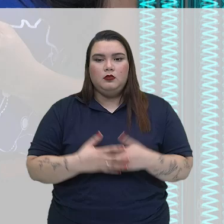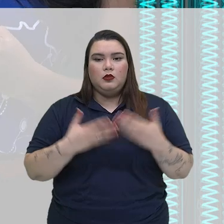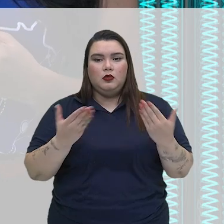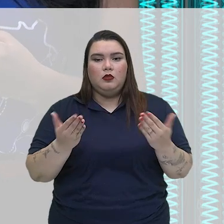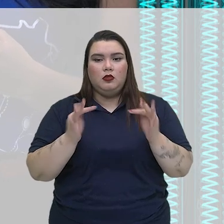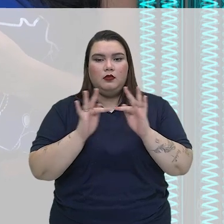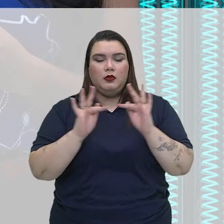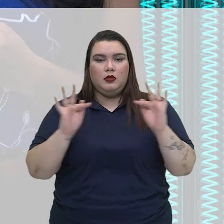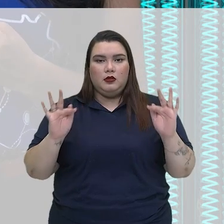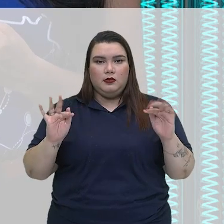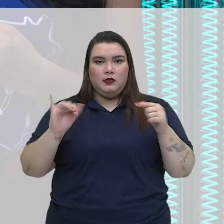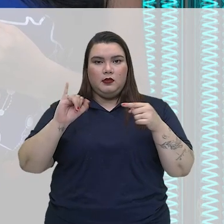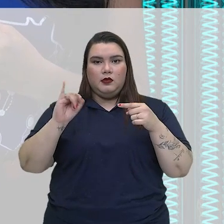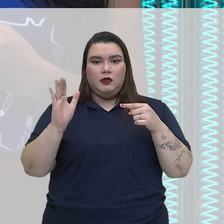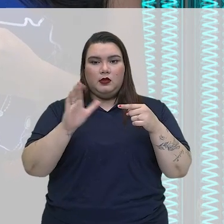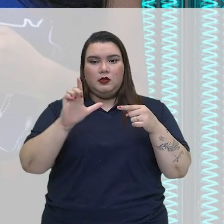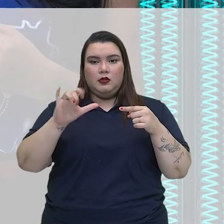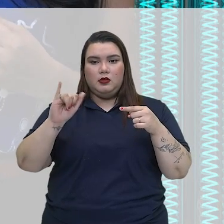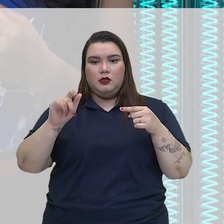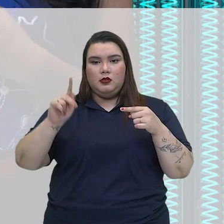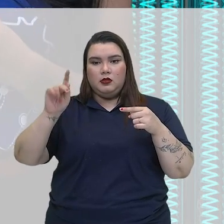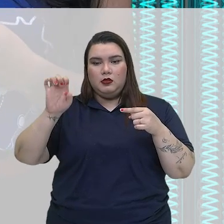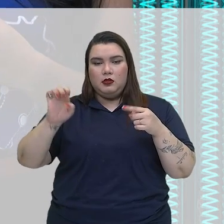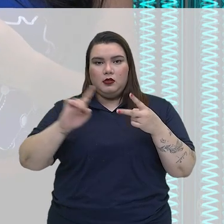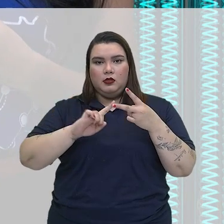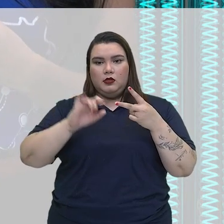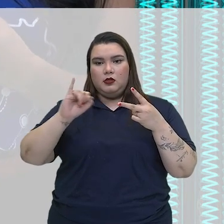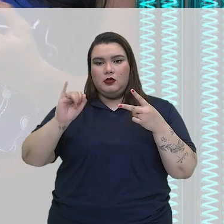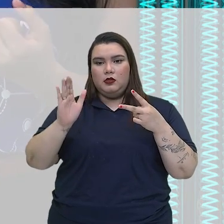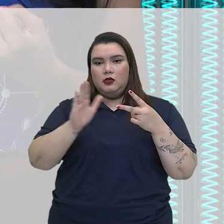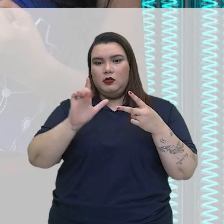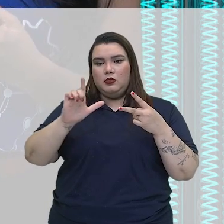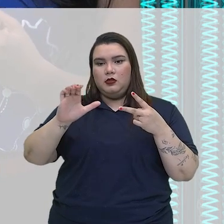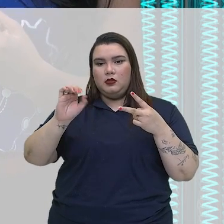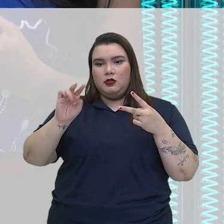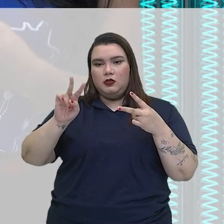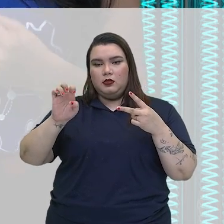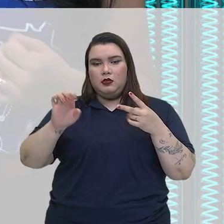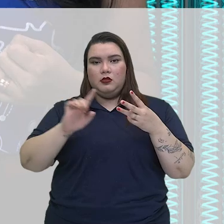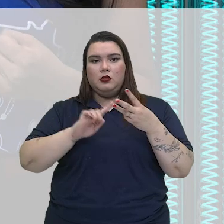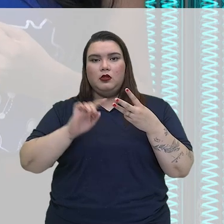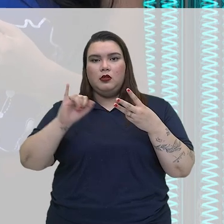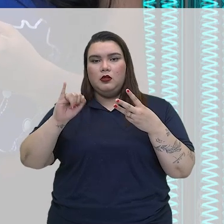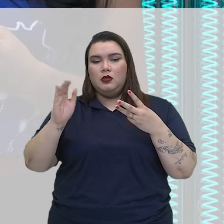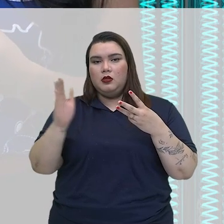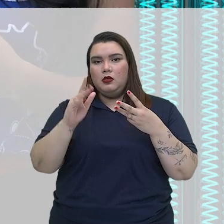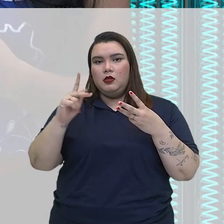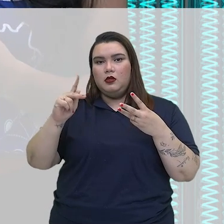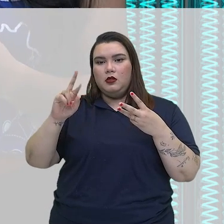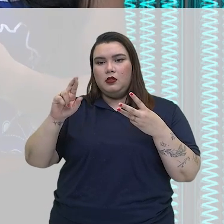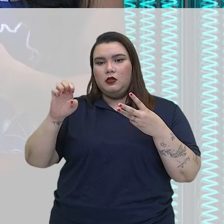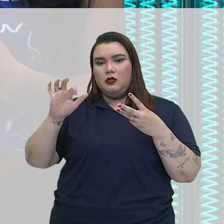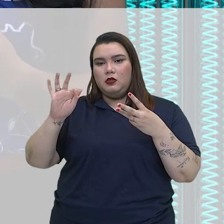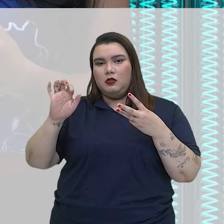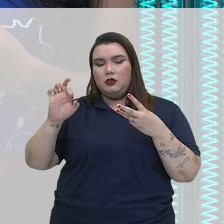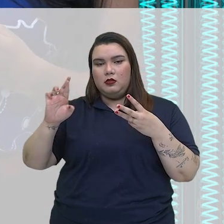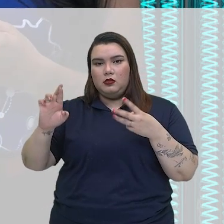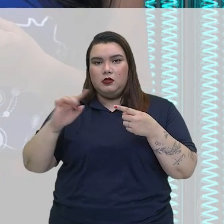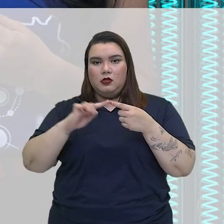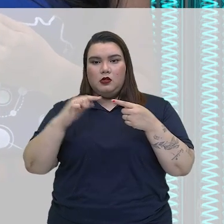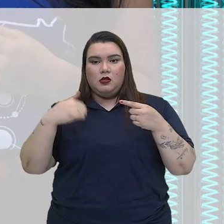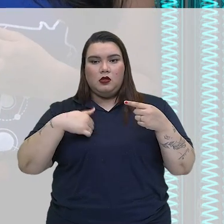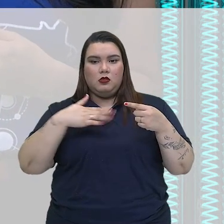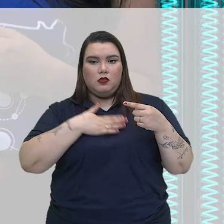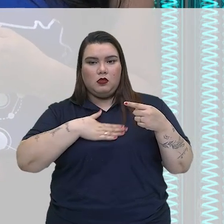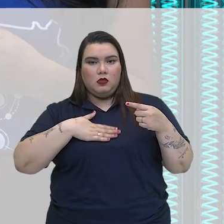like, I love, I prefer. I like, que quer dizer eu gosto, né?